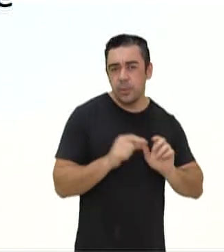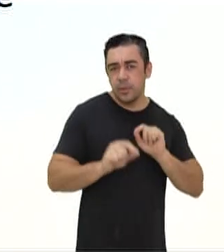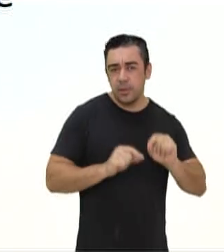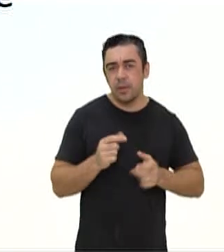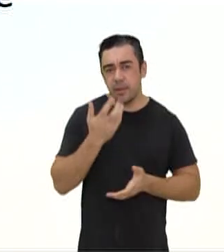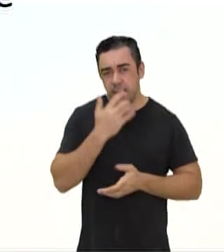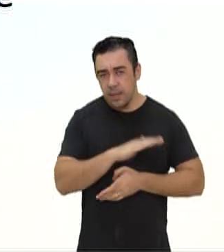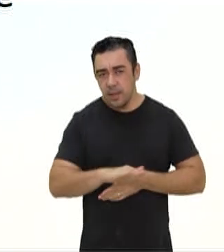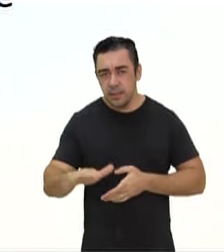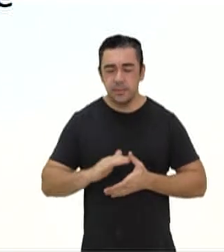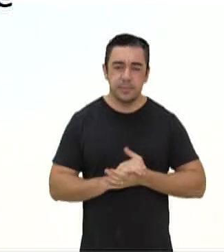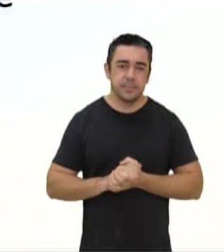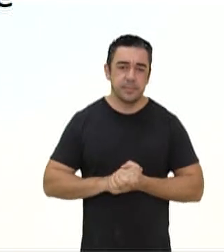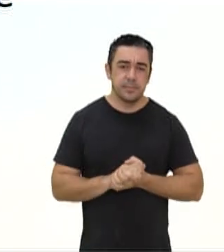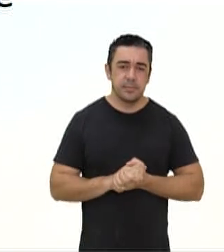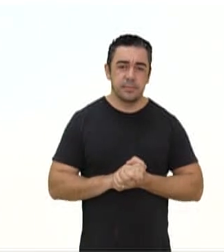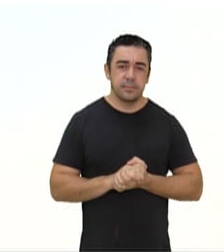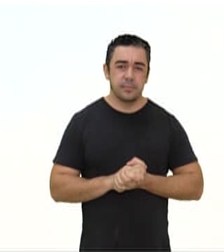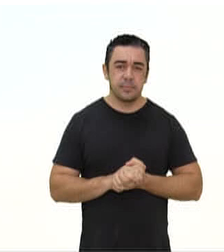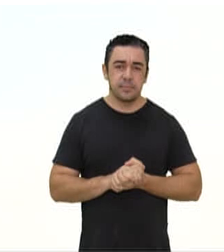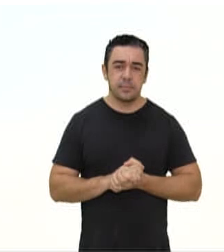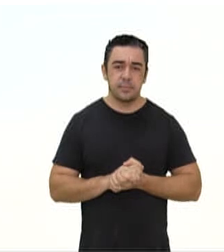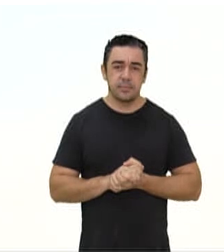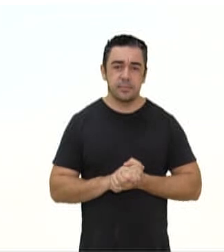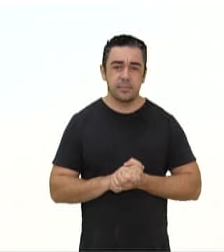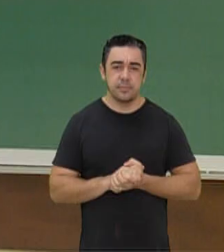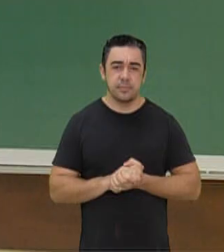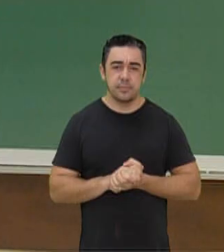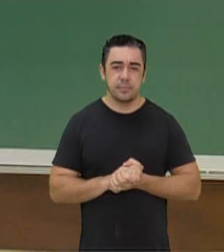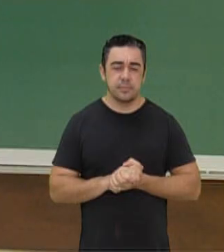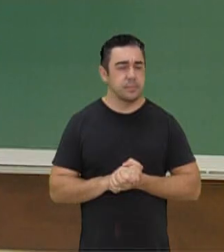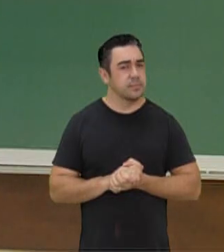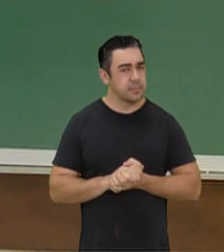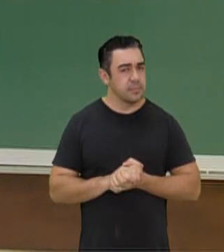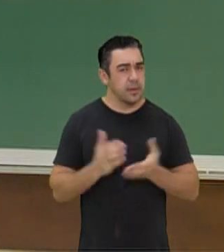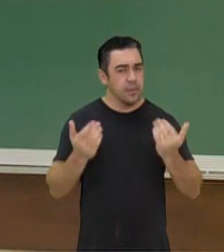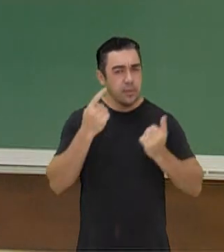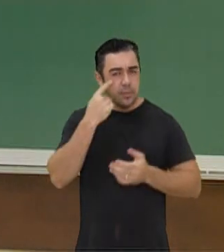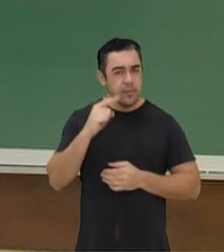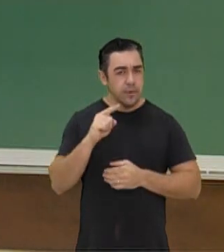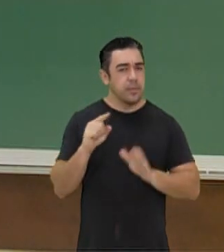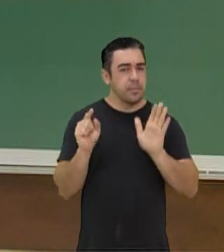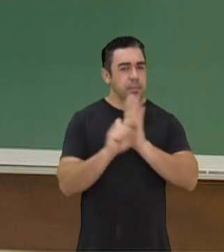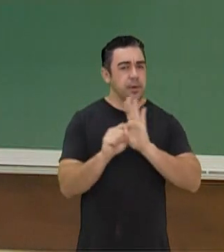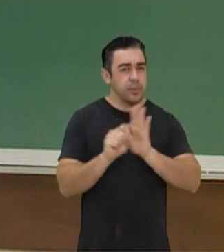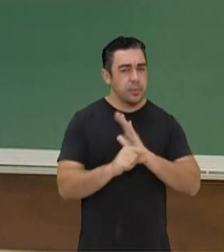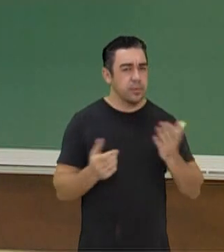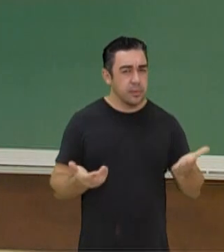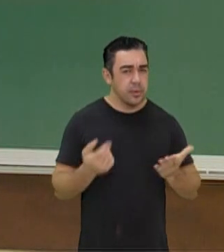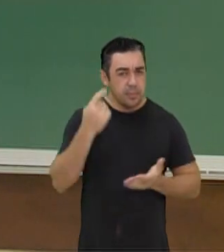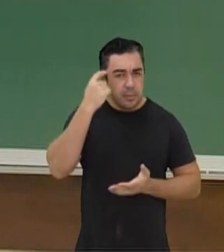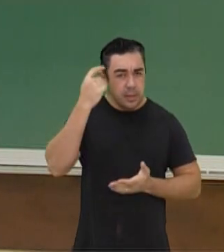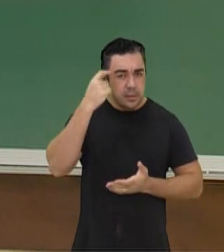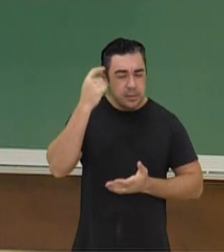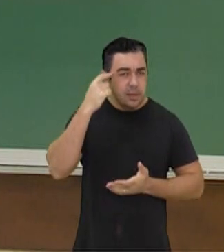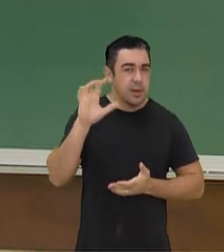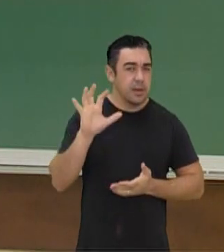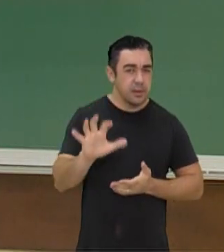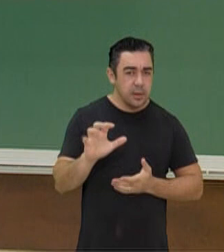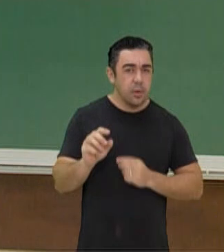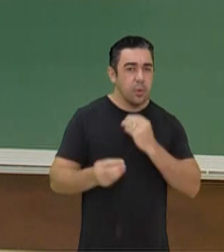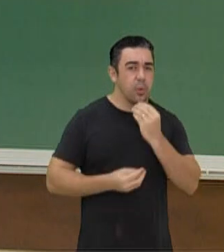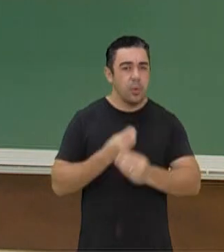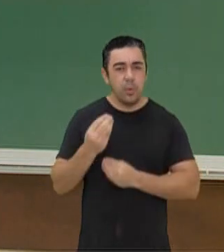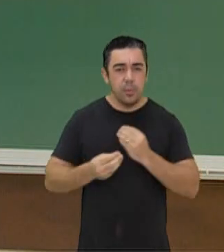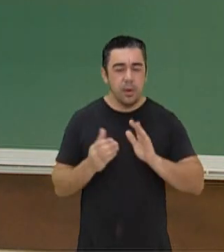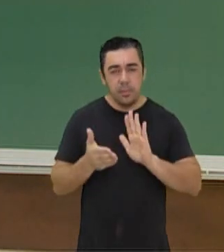infantis os clássicos, ok? Vamos lá então a um quiz, pensar mais um pouquinho ali